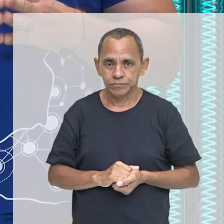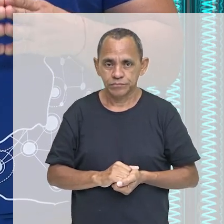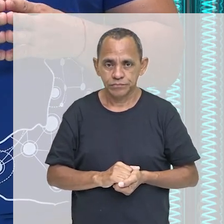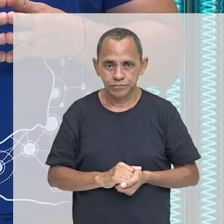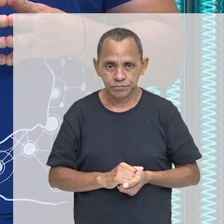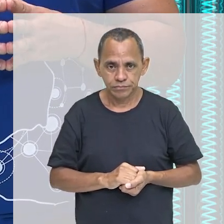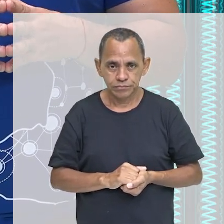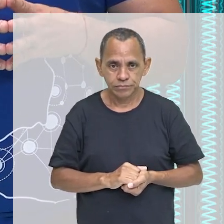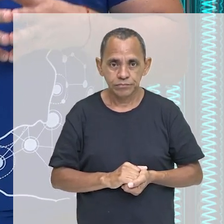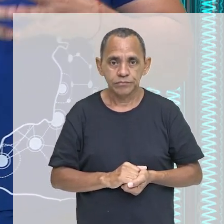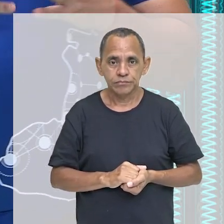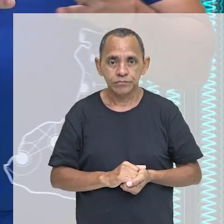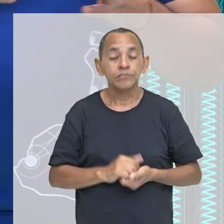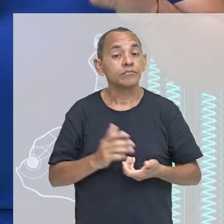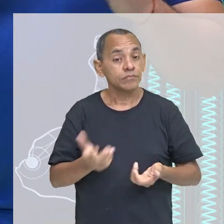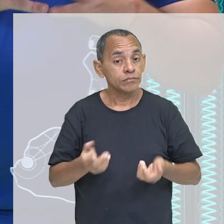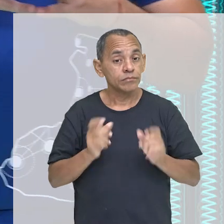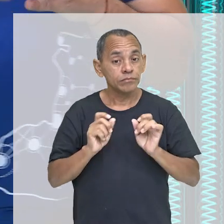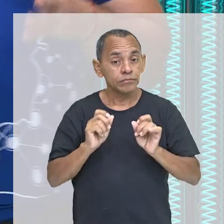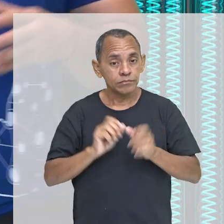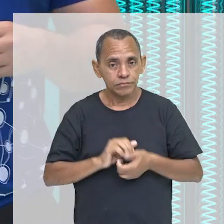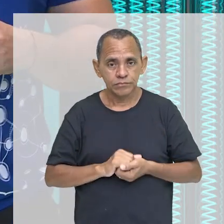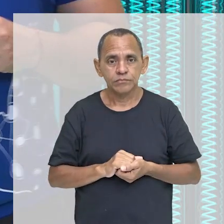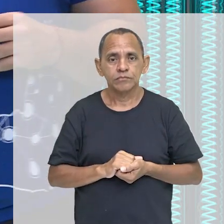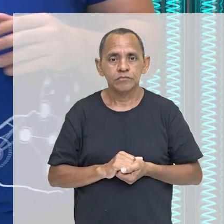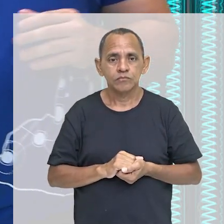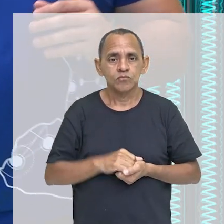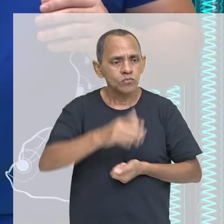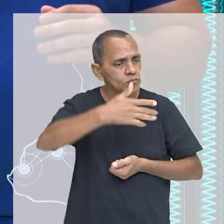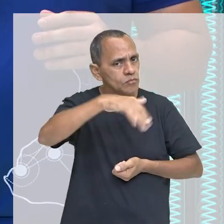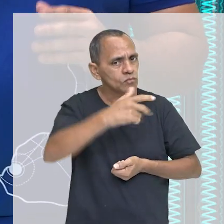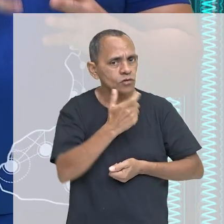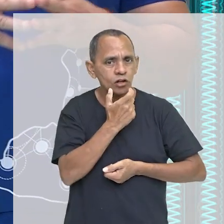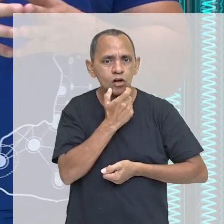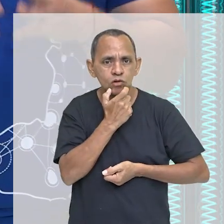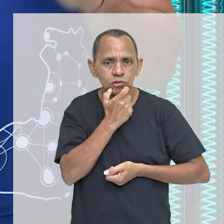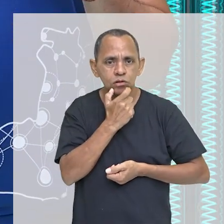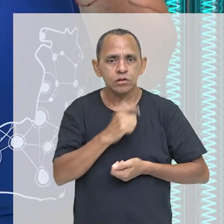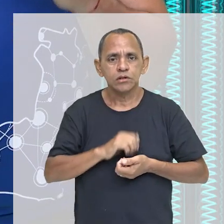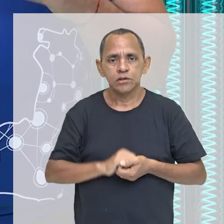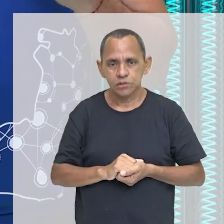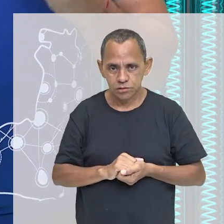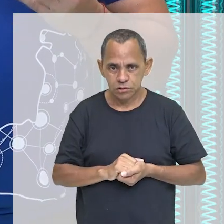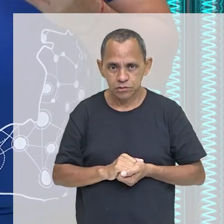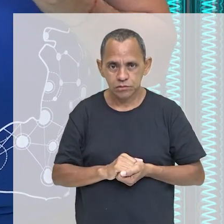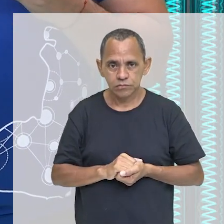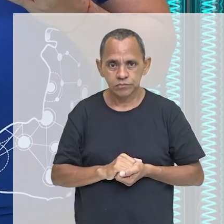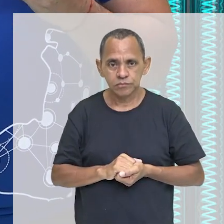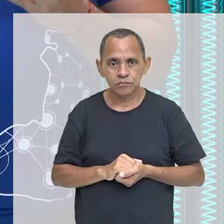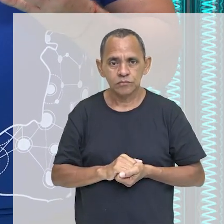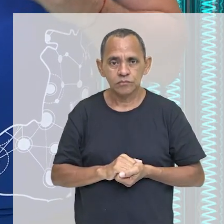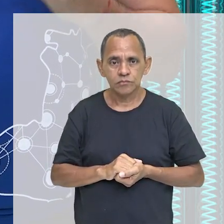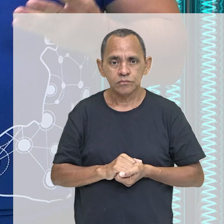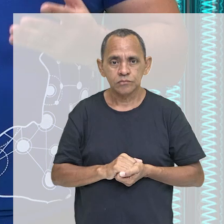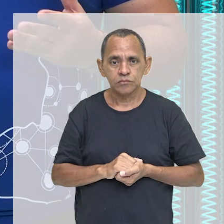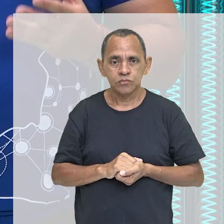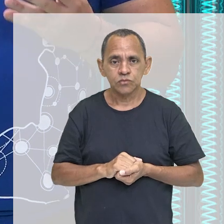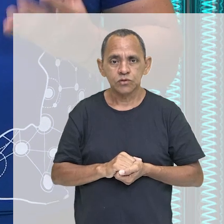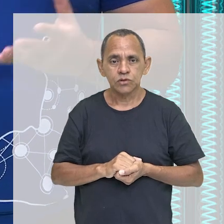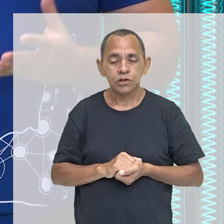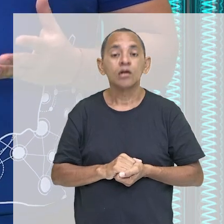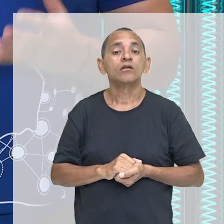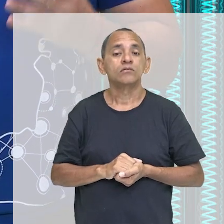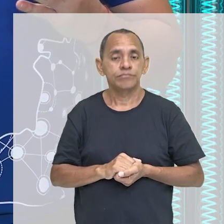and globally. Então, essa parte da língua inglesa, a língua inglesa ela é a